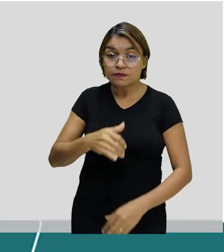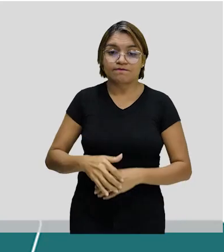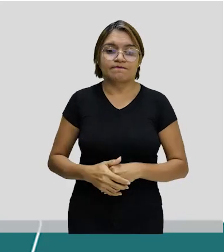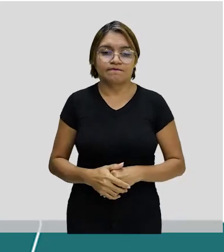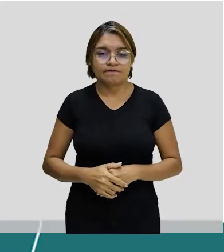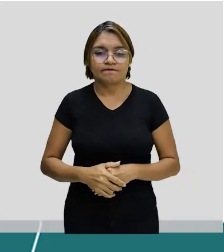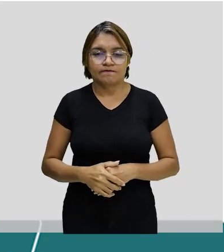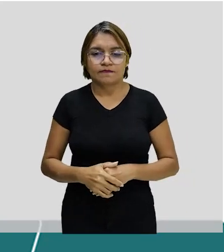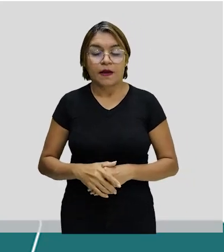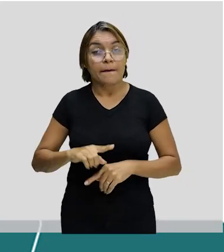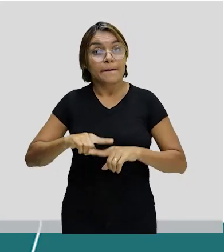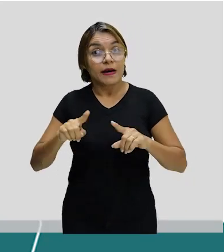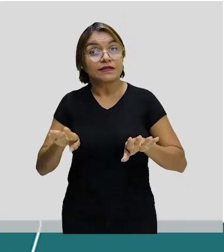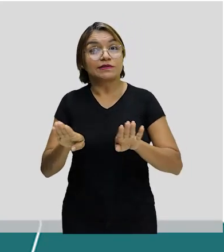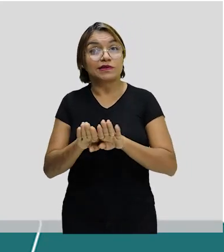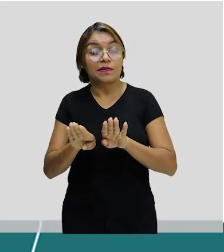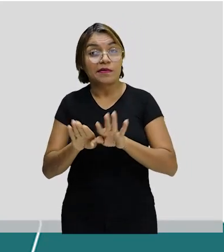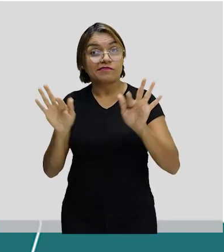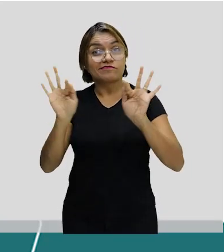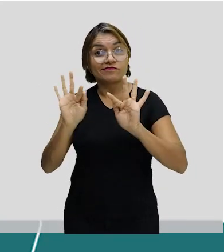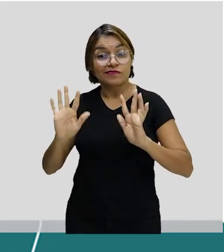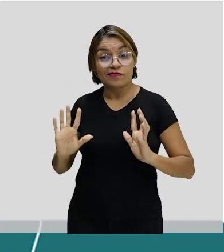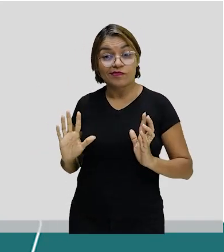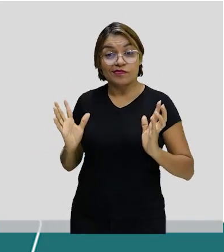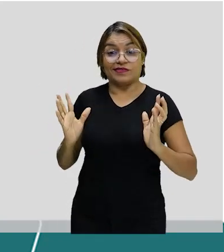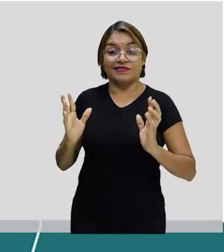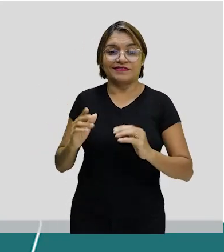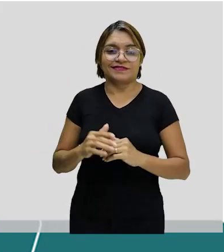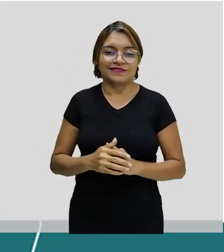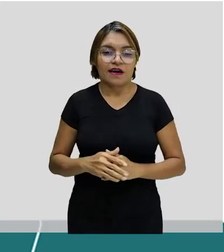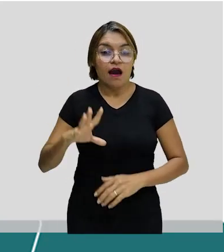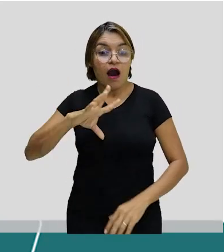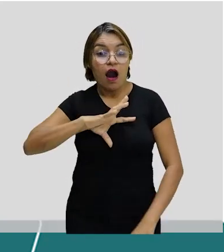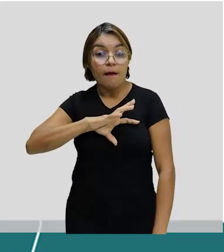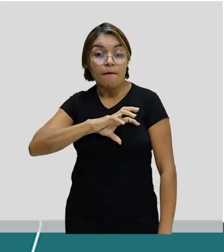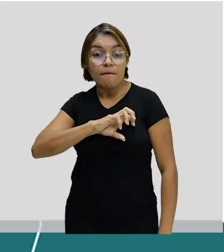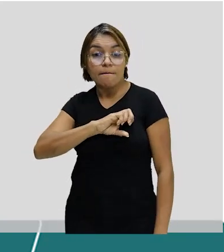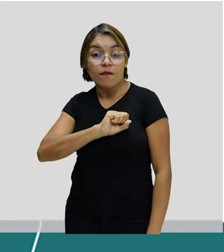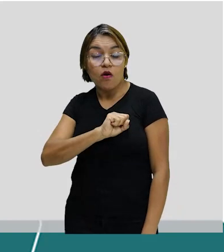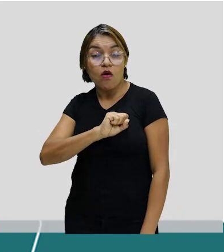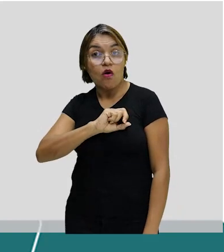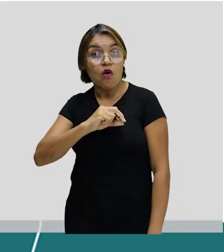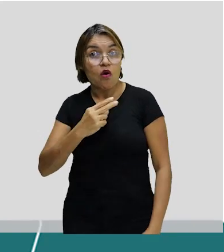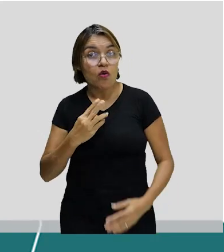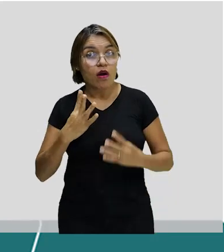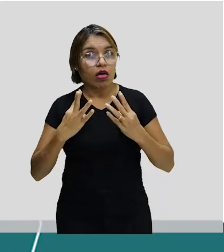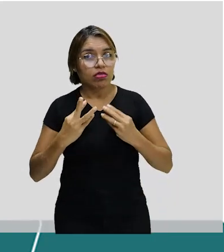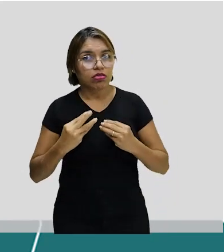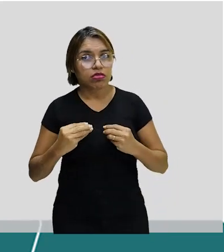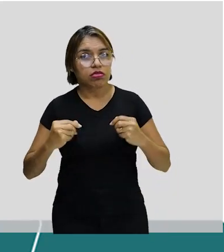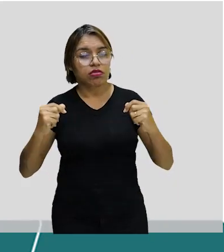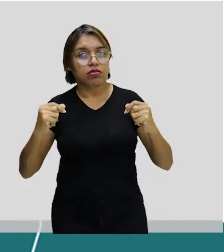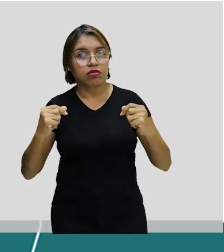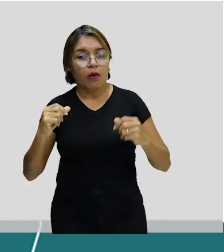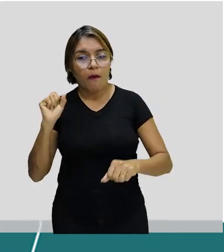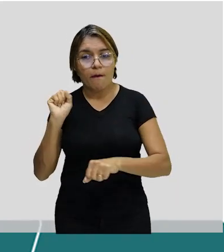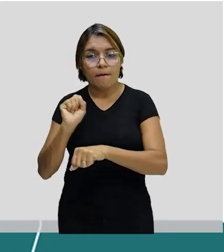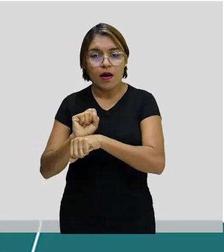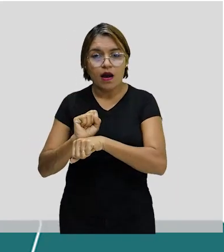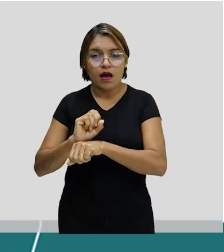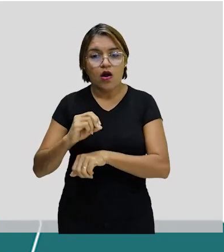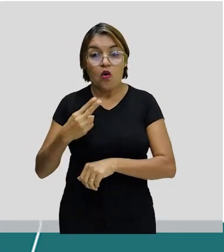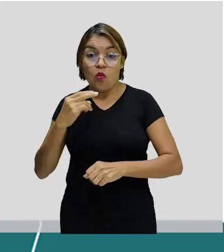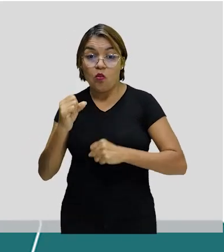com esperanças mil na ideia acesa. Amor ou desfalece, ou para, ou corre, e